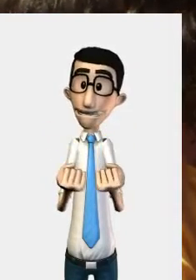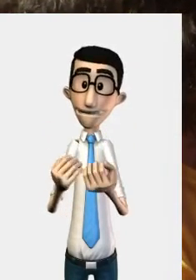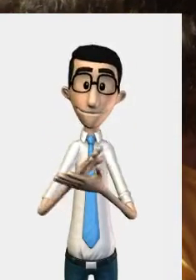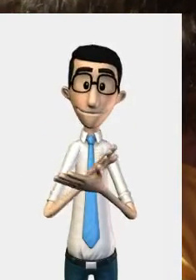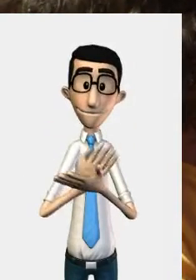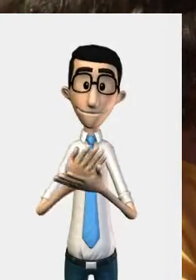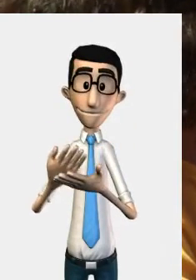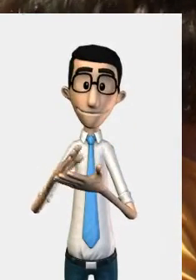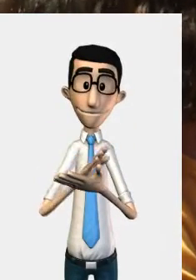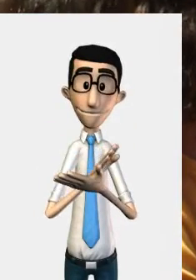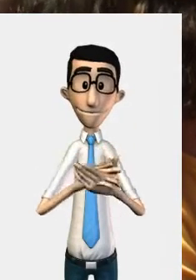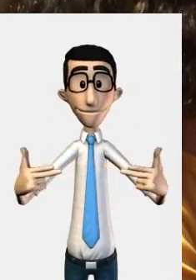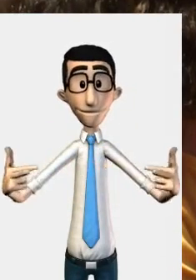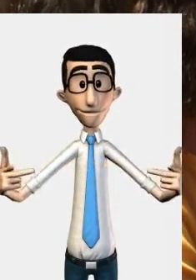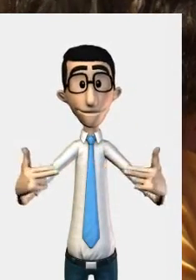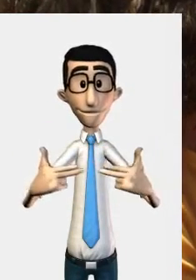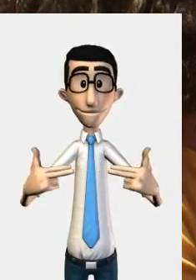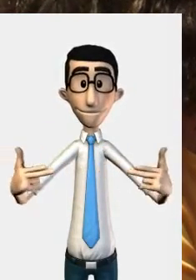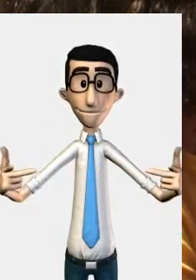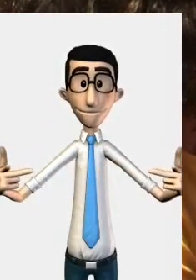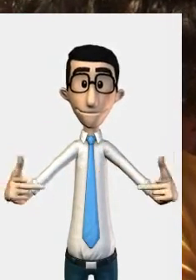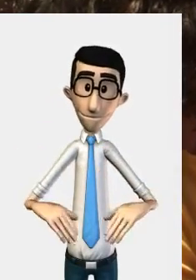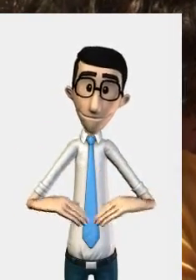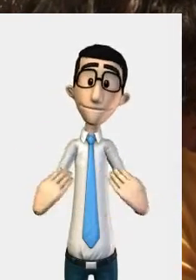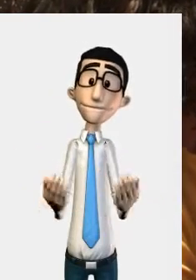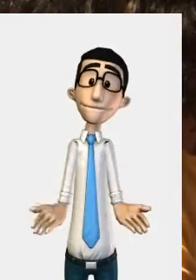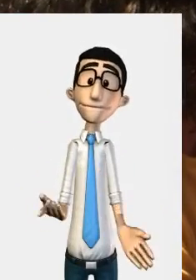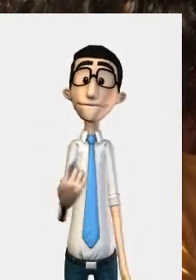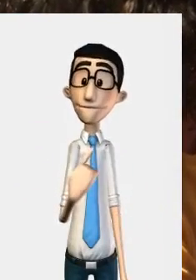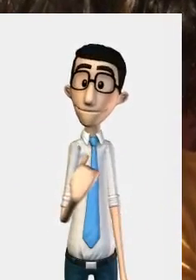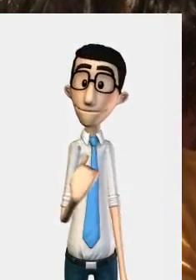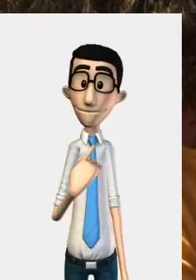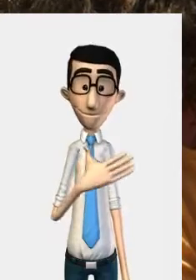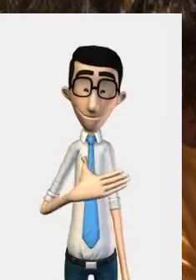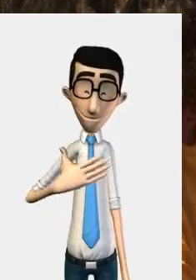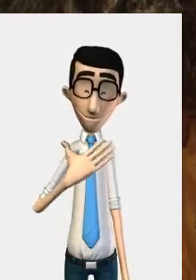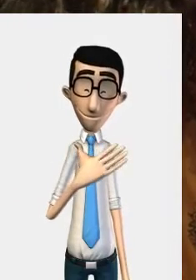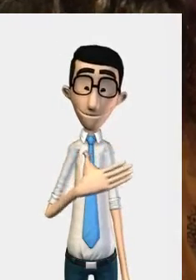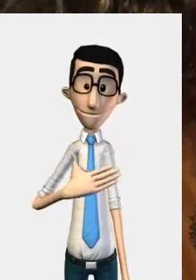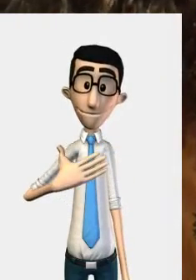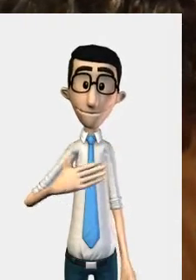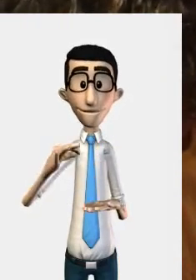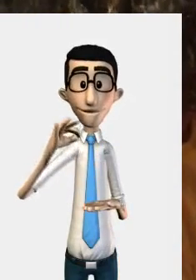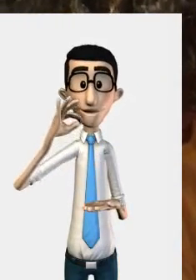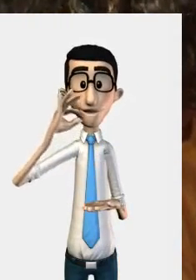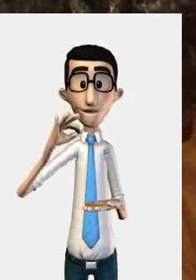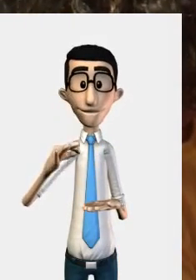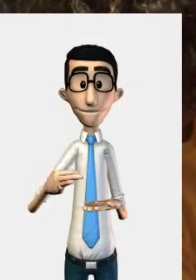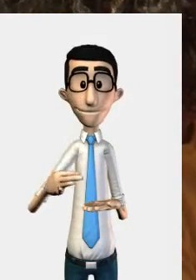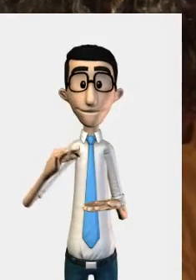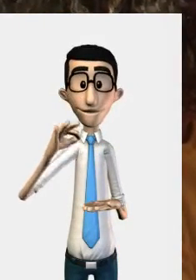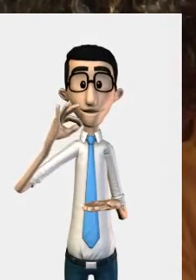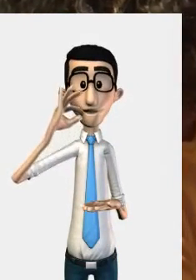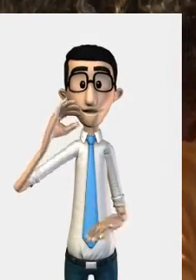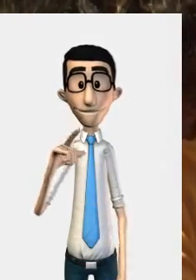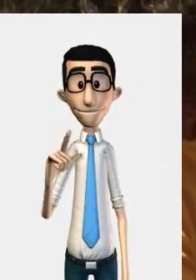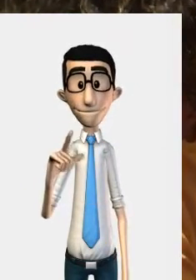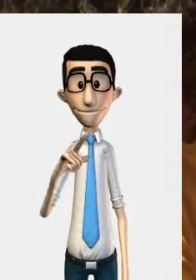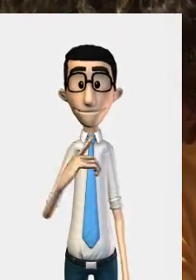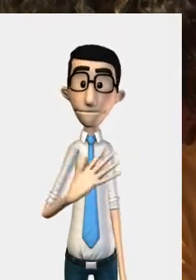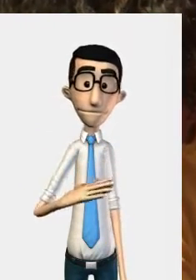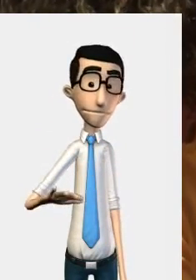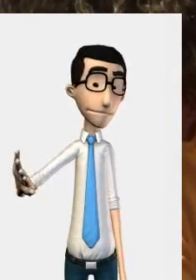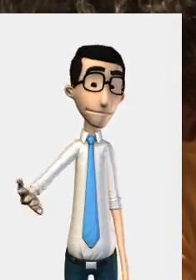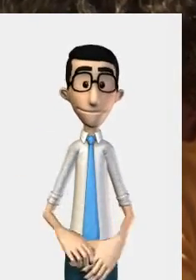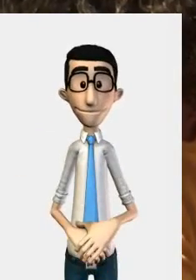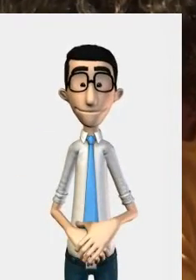perguntar daquele vídeo, então o que você fez? O que você viu? O que eles estavam fazendo? Então começar a tentar tirar dali um